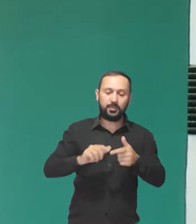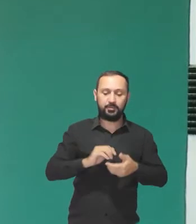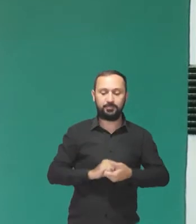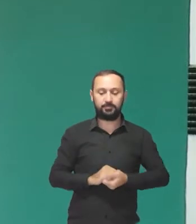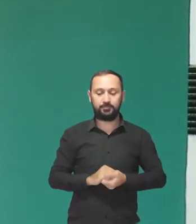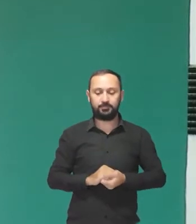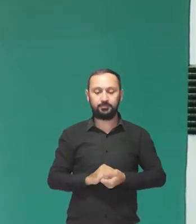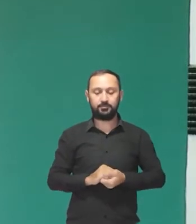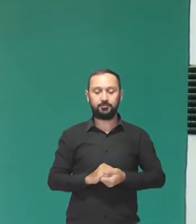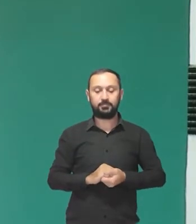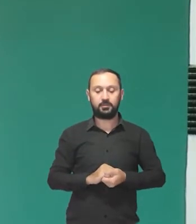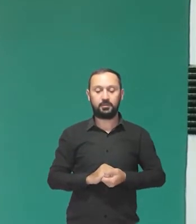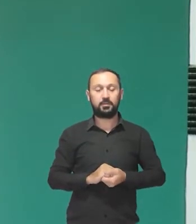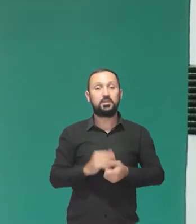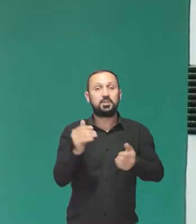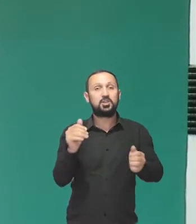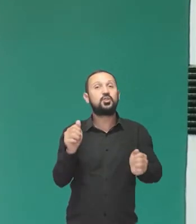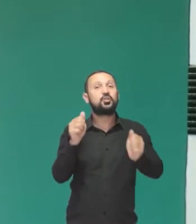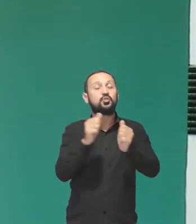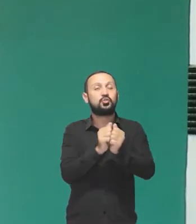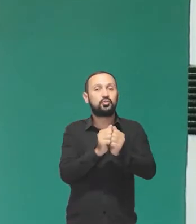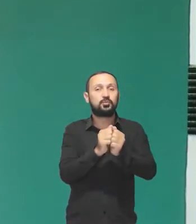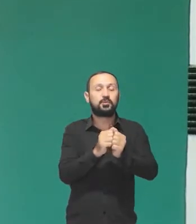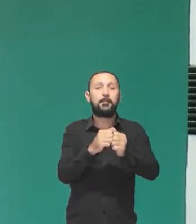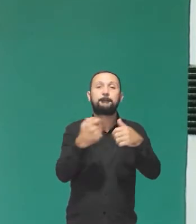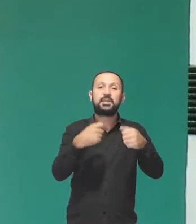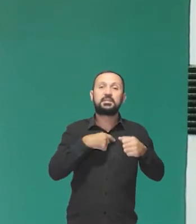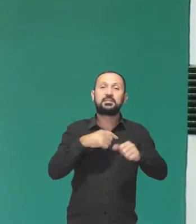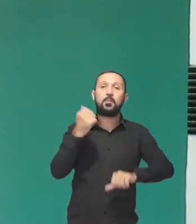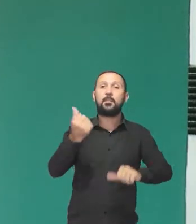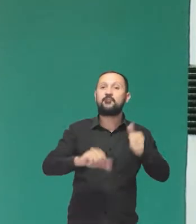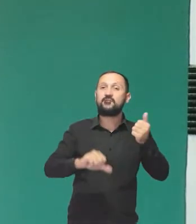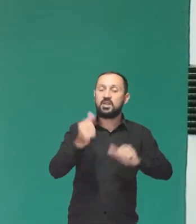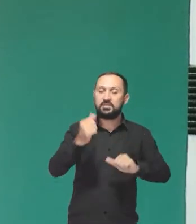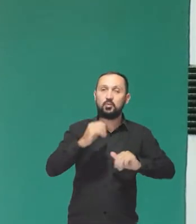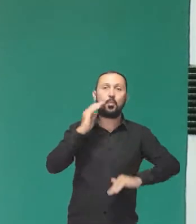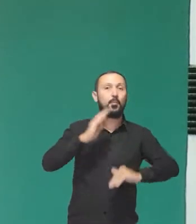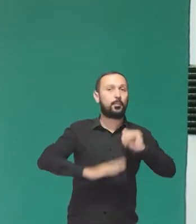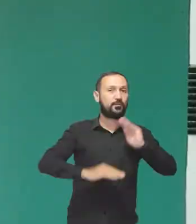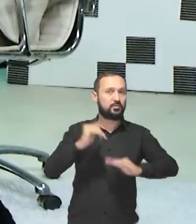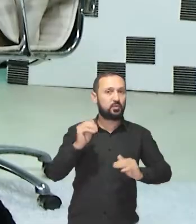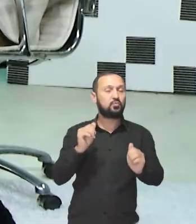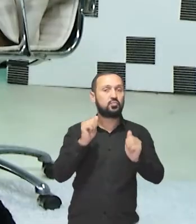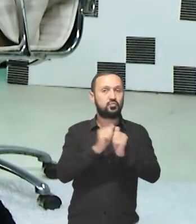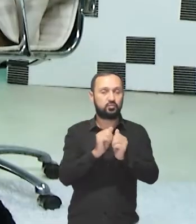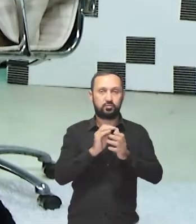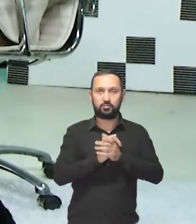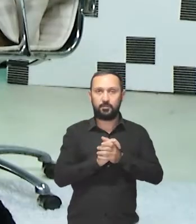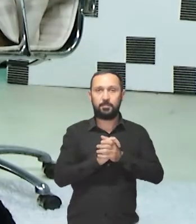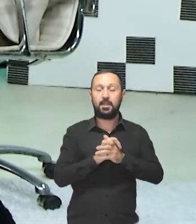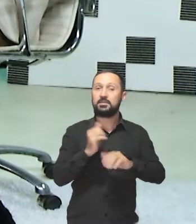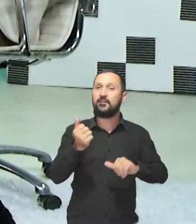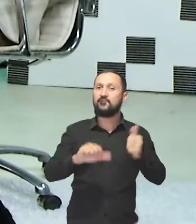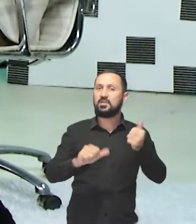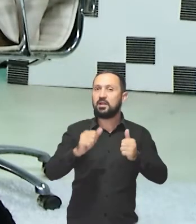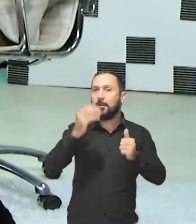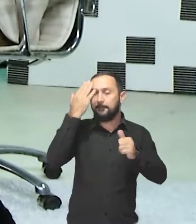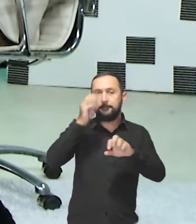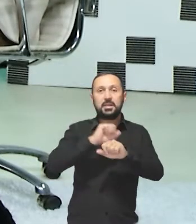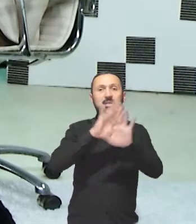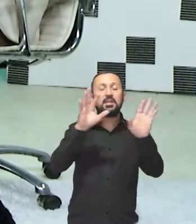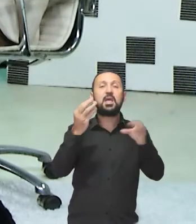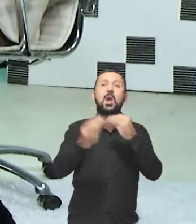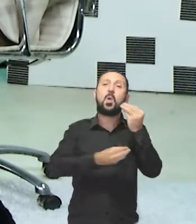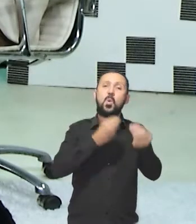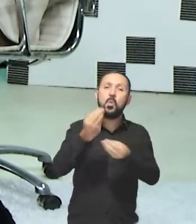mental. E associado a isso, tem que ter uma avaliação de um psiquiatra, essa avaliação para entender qual